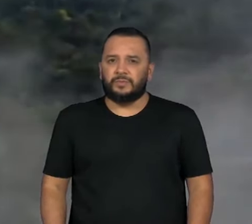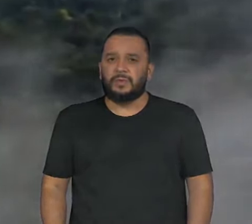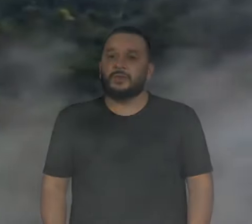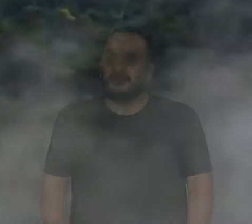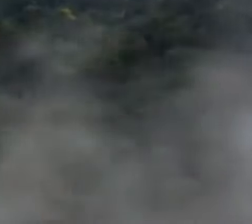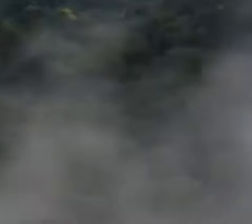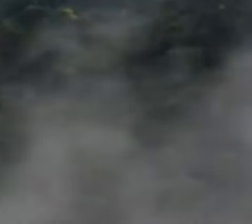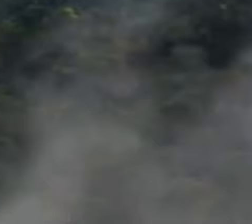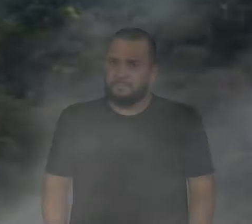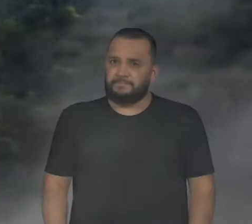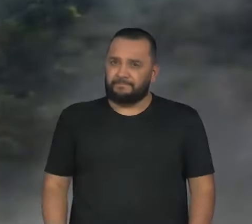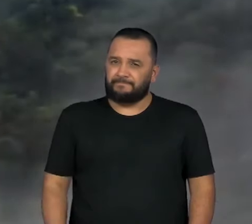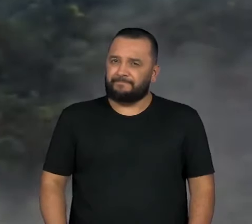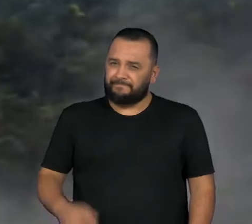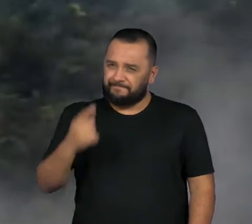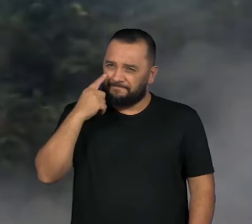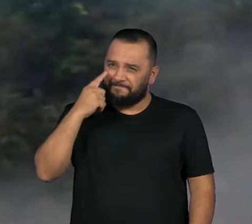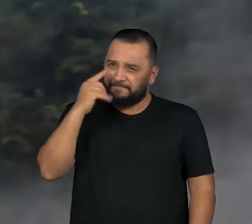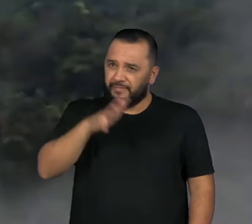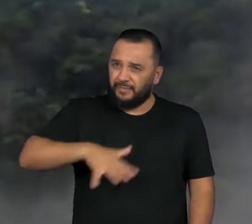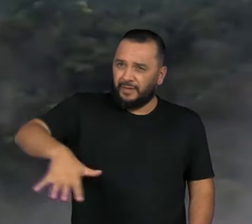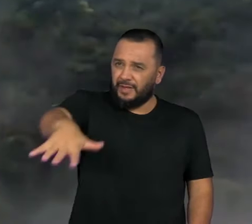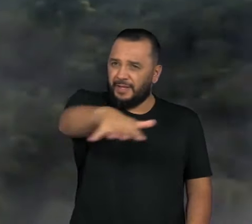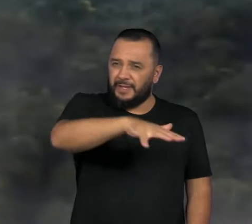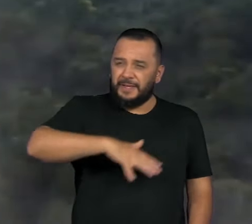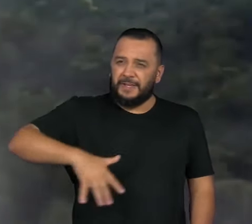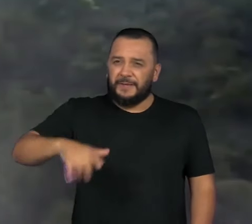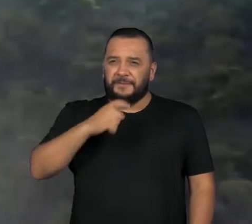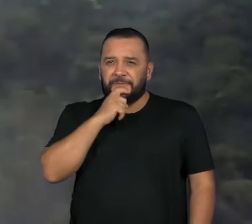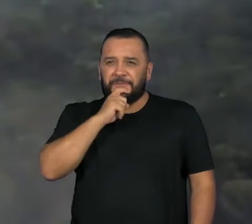Do alto, o verde parece não ter fim.